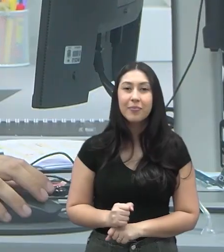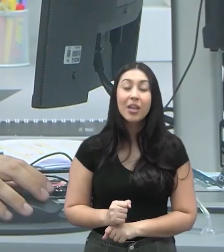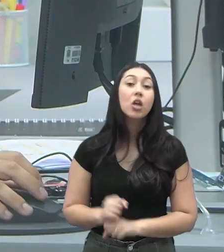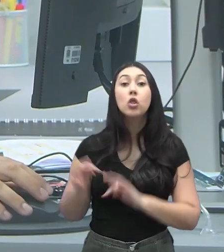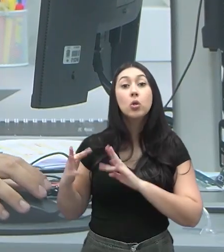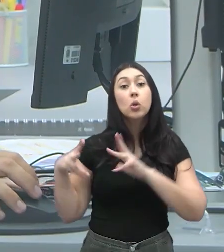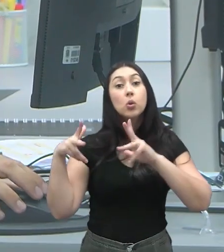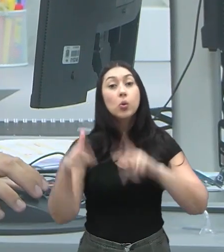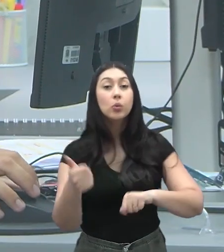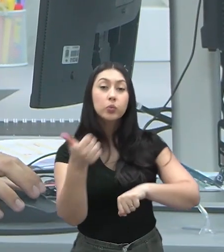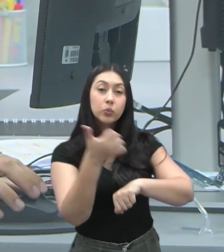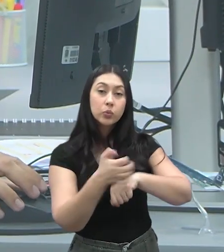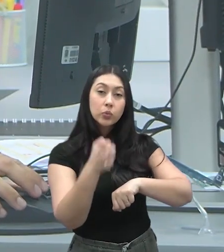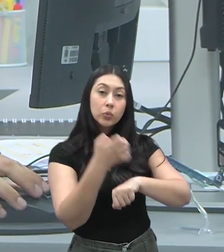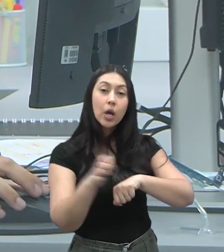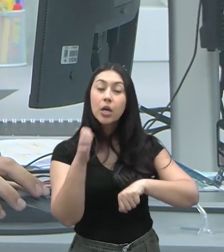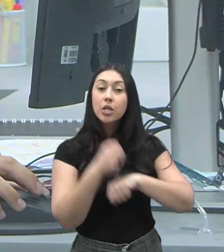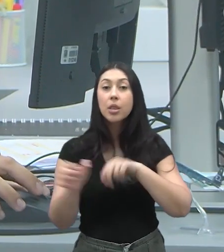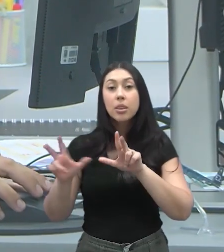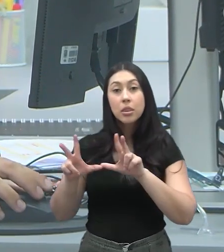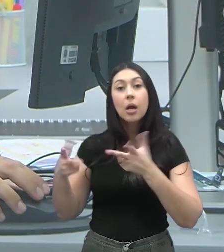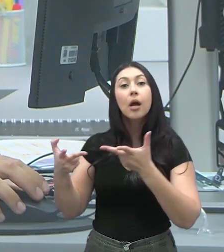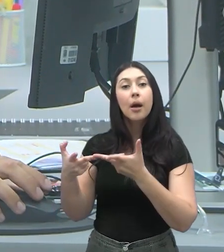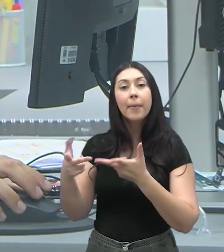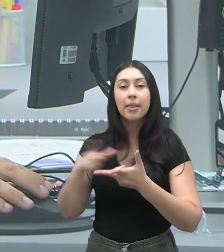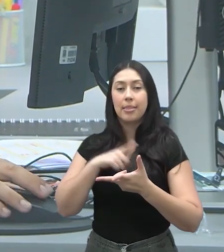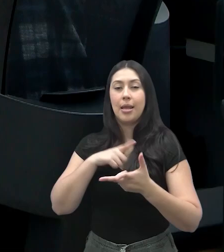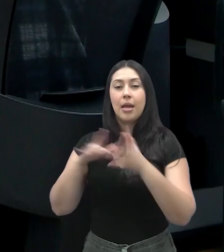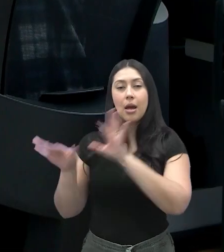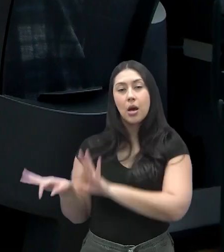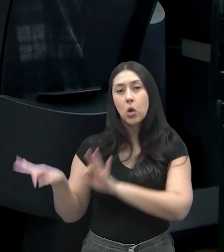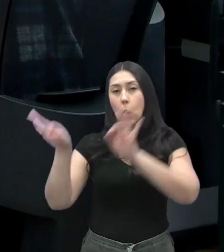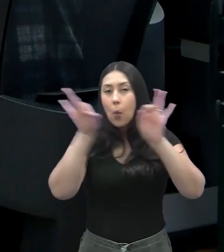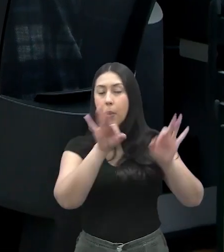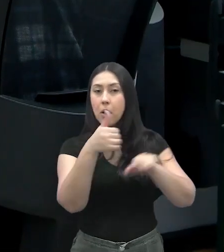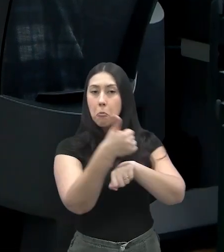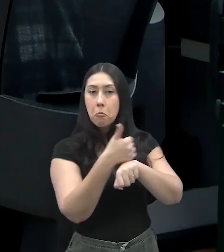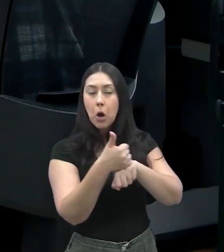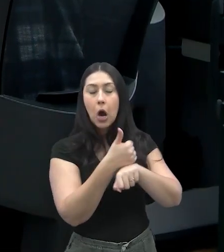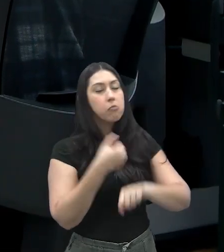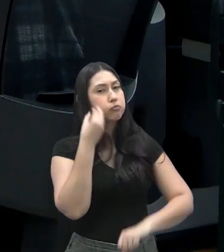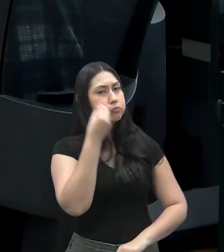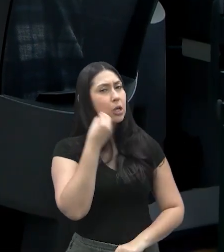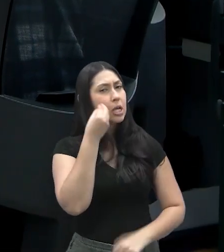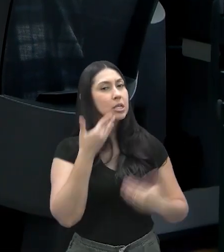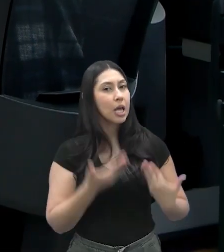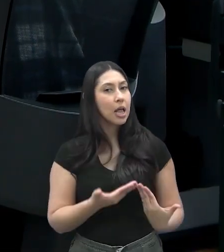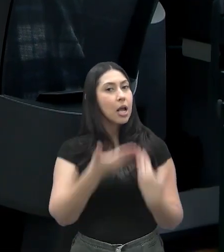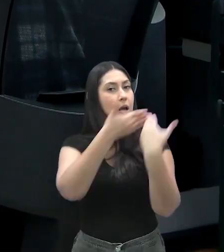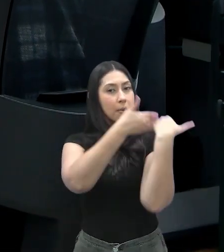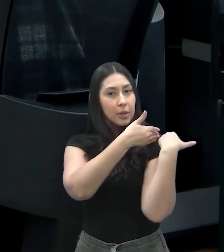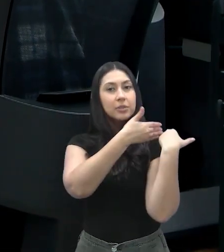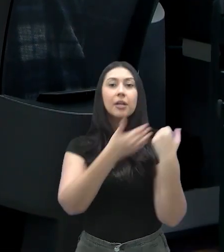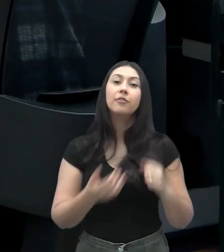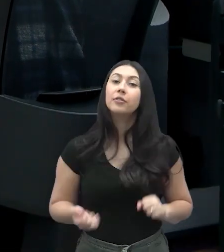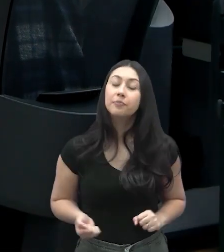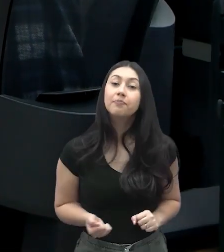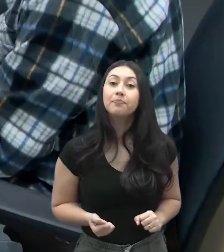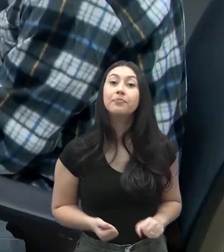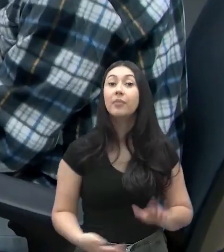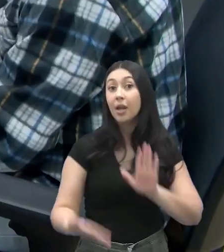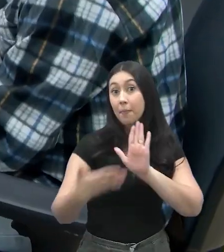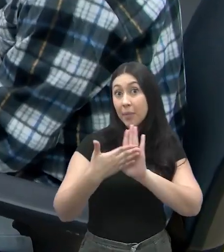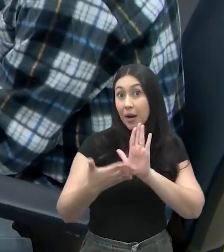gabinete. Todos os estagiários da Câmara são acompanhados de perto por profissionais com experiência e responsáveis pelo